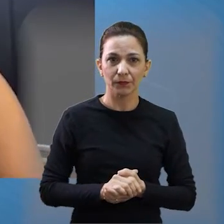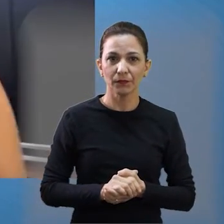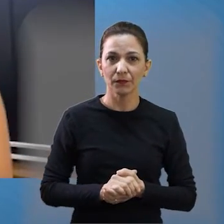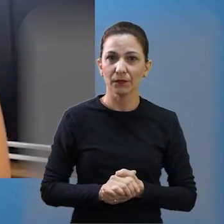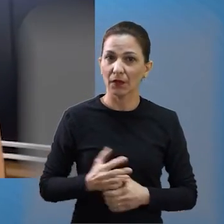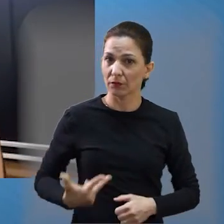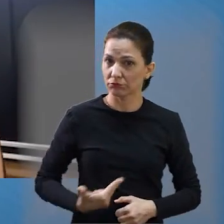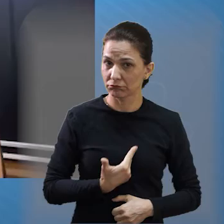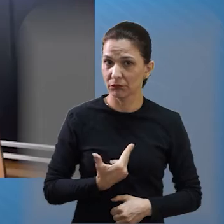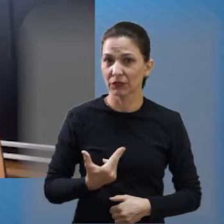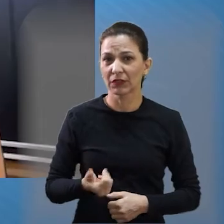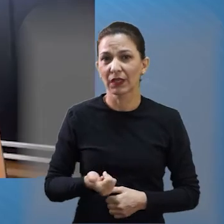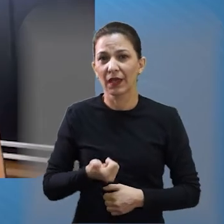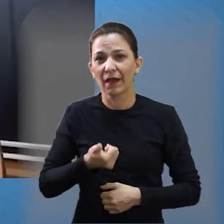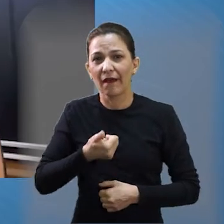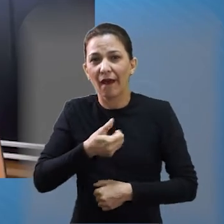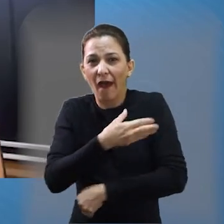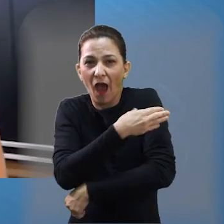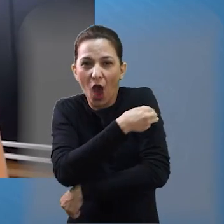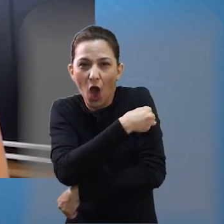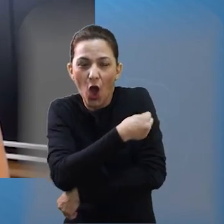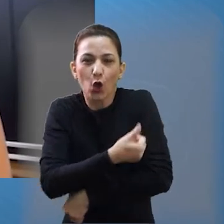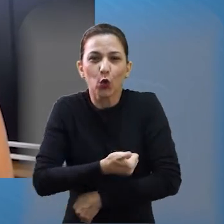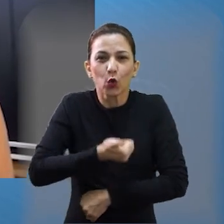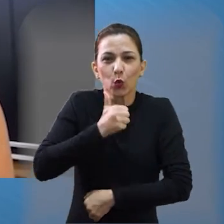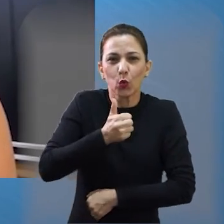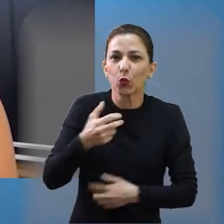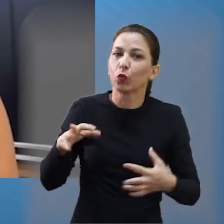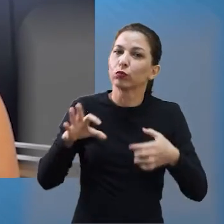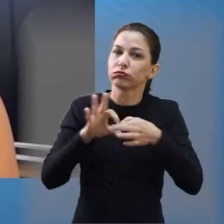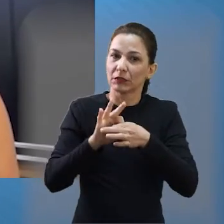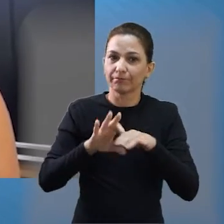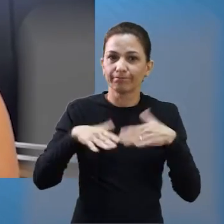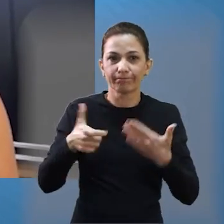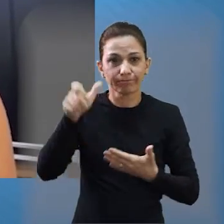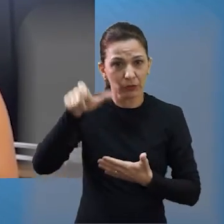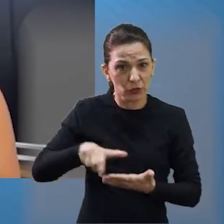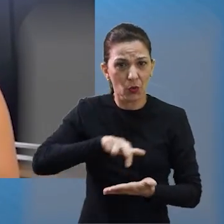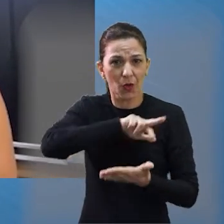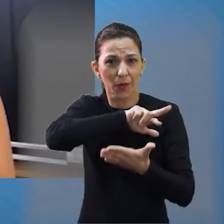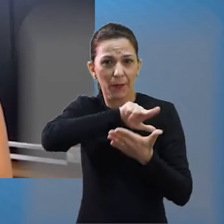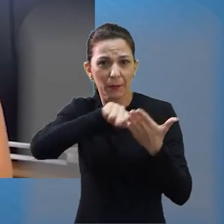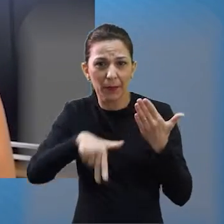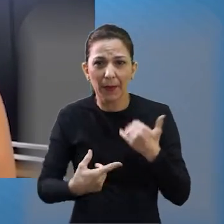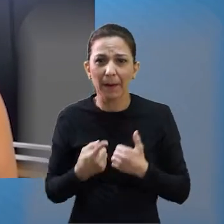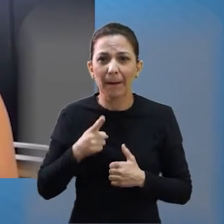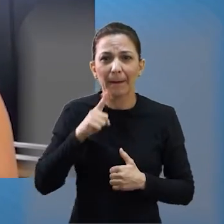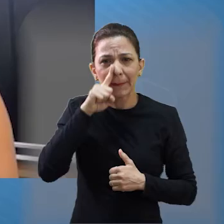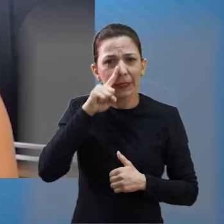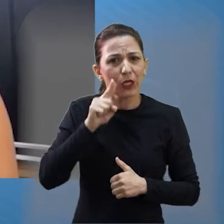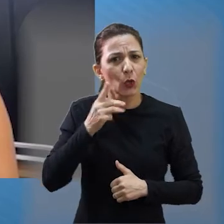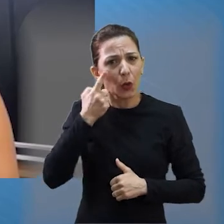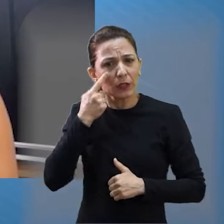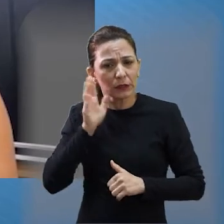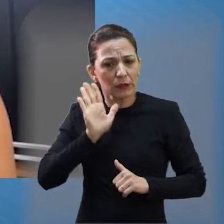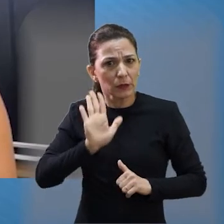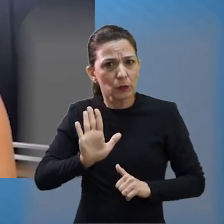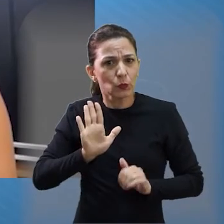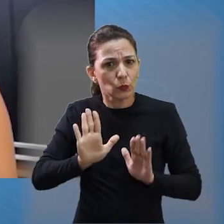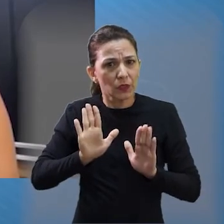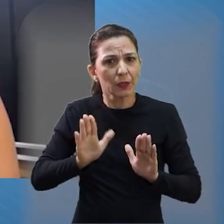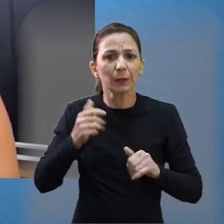Certo. Muito se relaciona a cirurgia bariátrica ao alcoolismo. Para quem deseja fazê-la, quais são